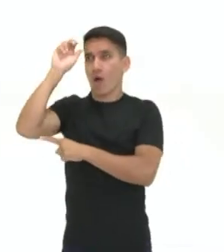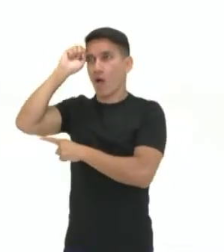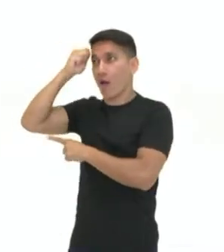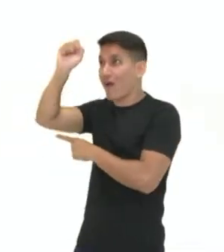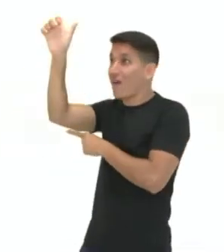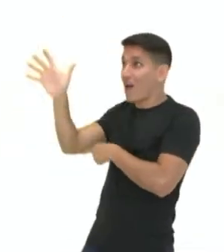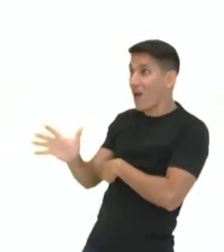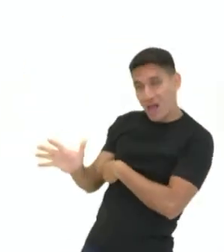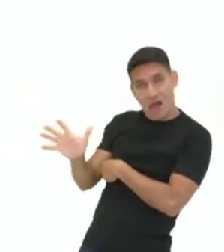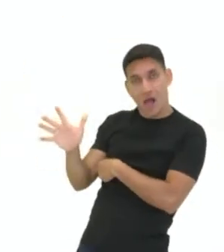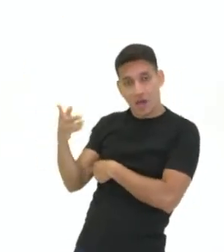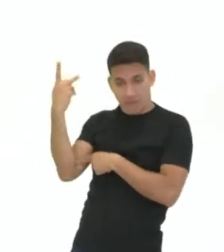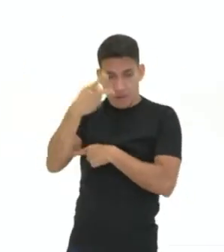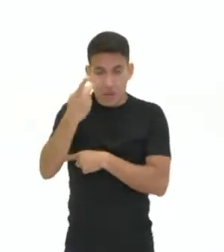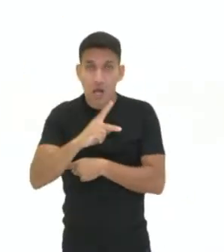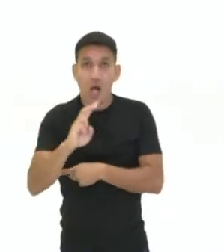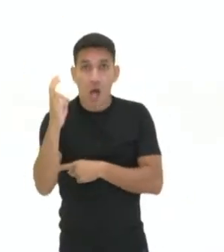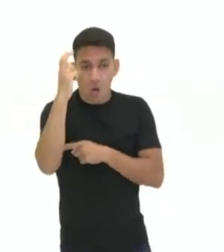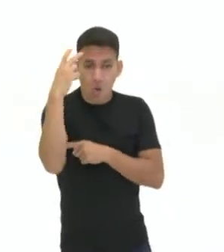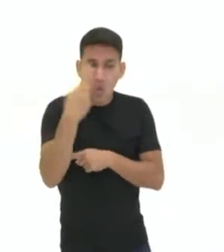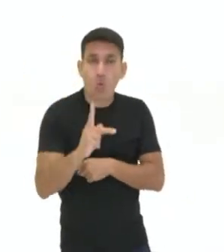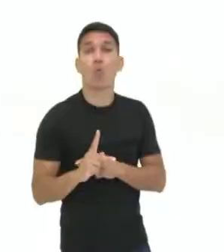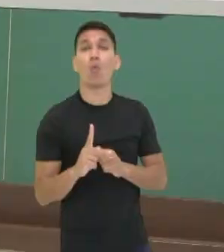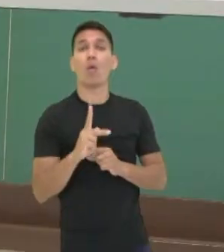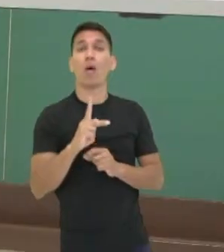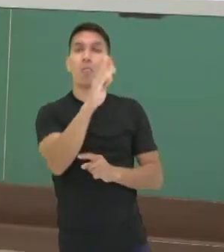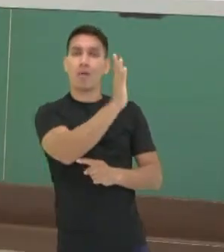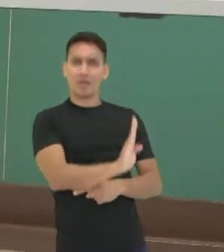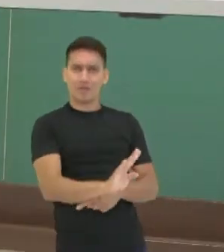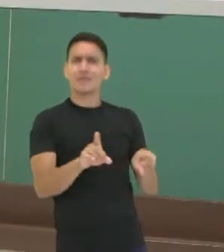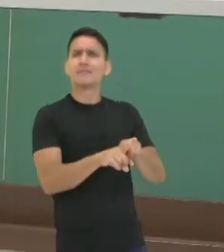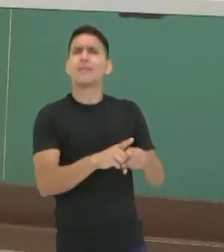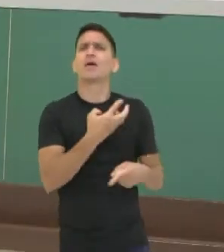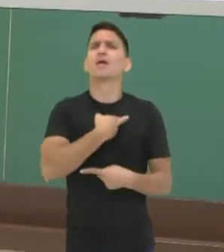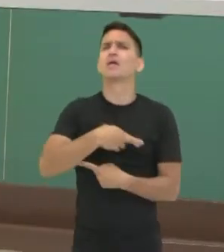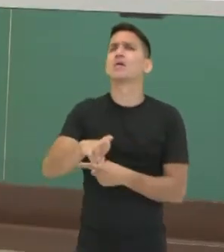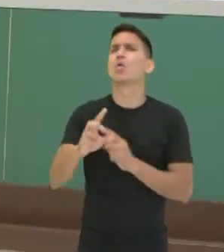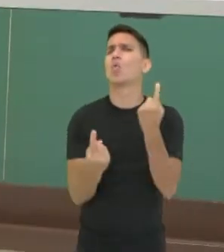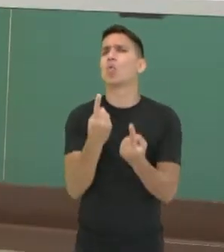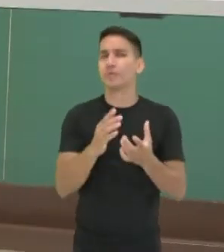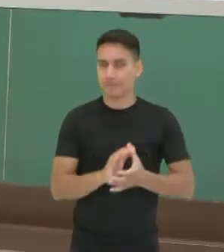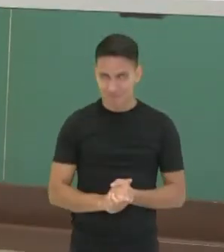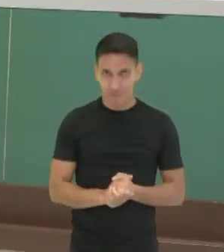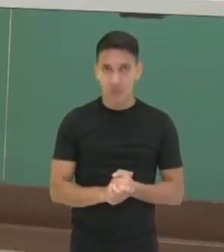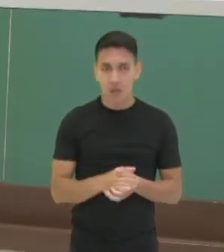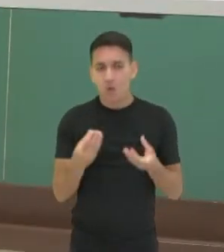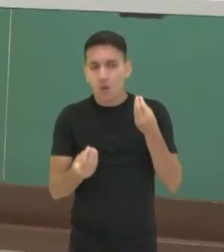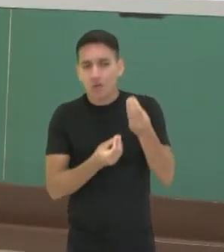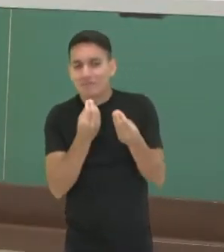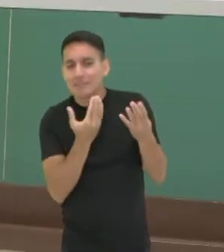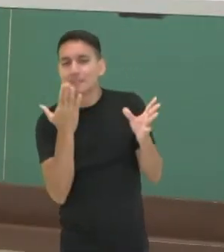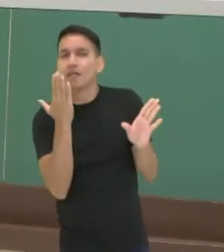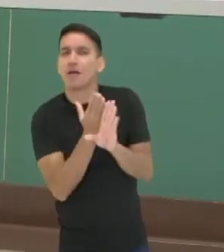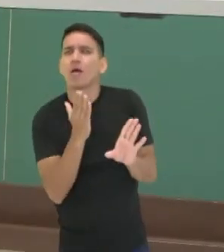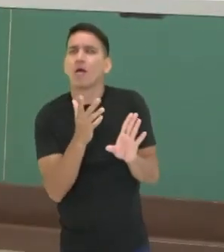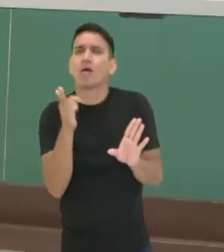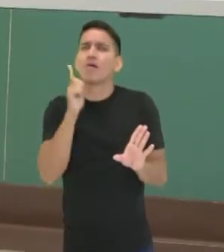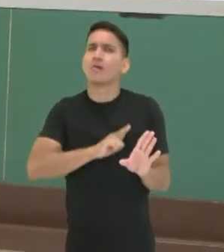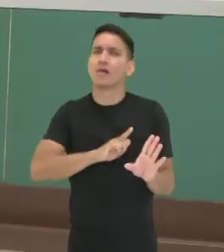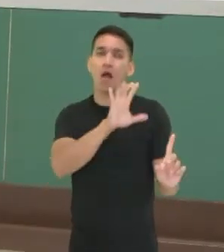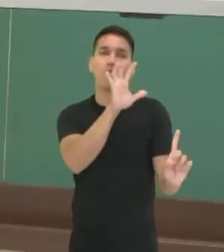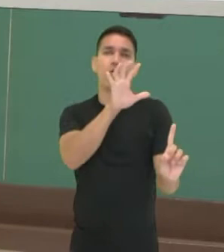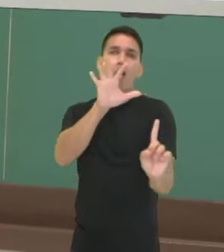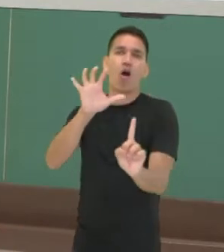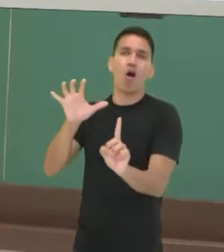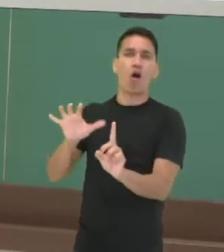na religiosidade e na cultura brasileira? Aonde que nós podemos encontrar a influência africana na